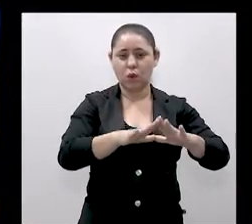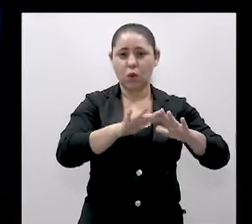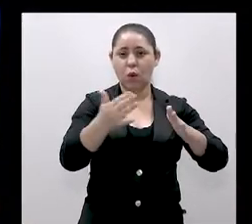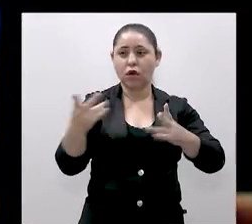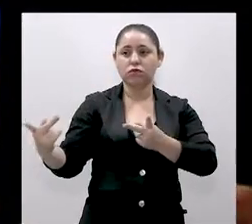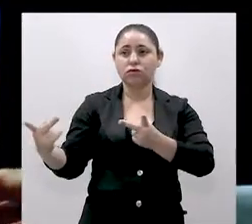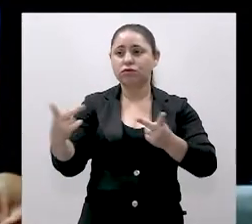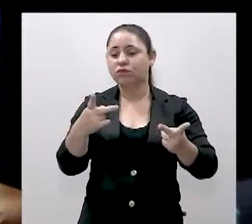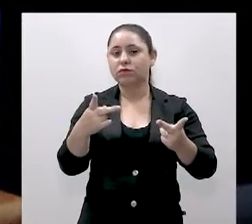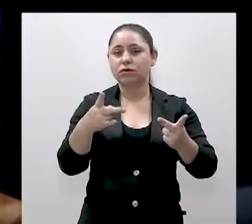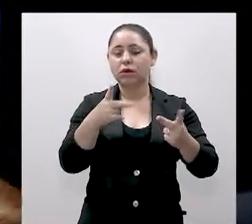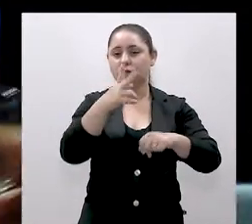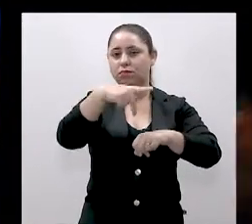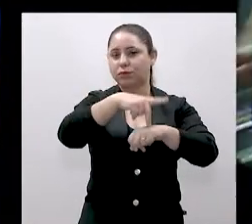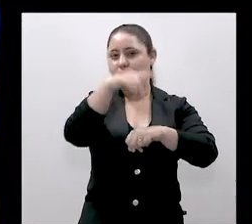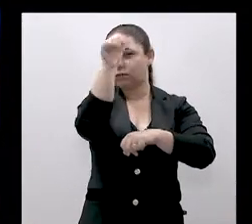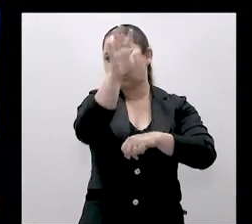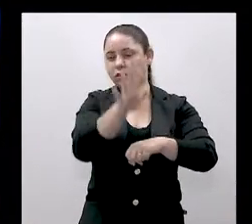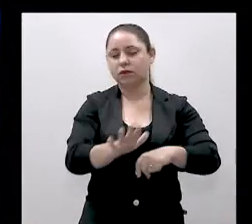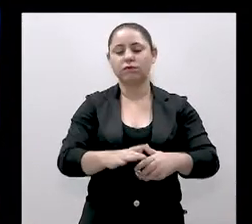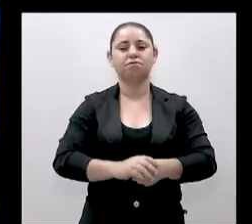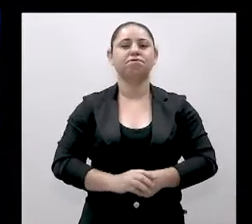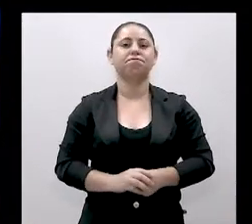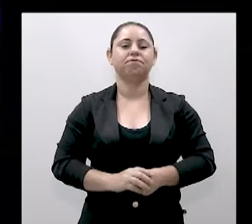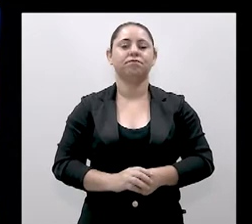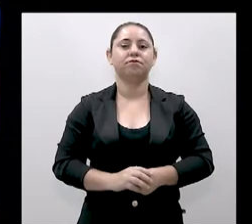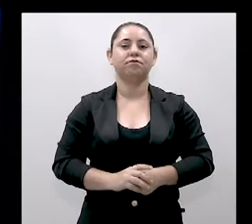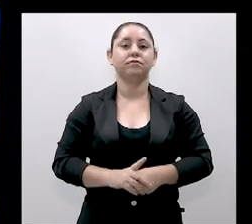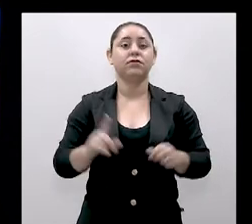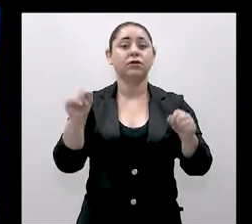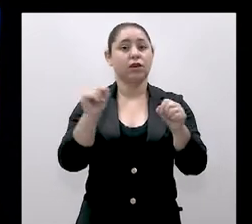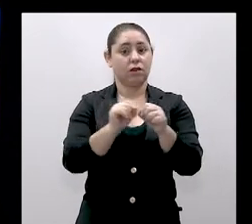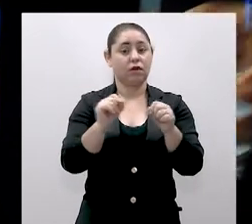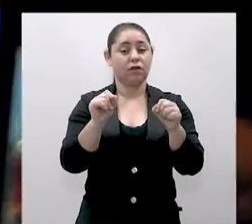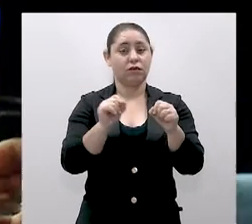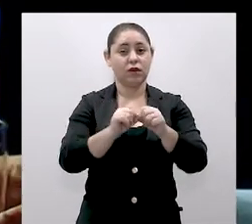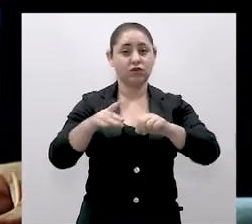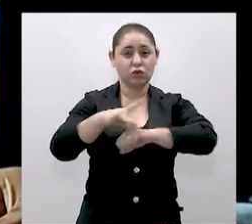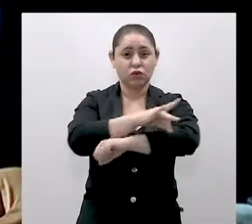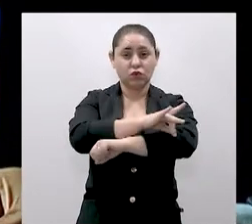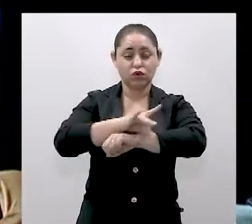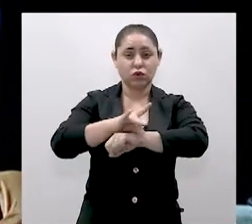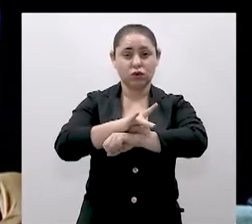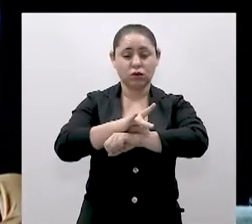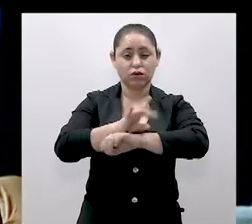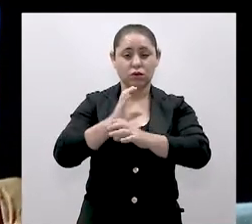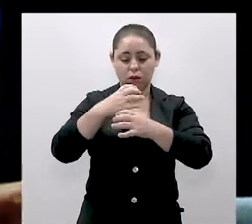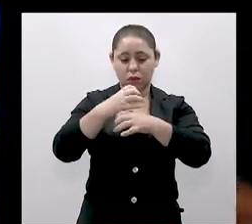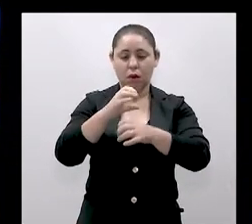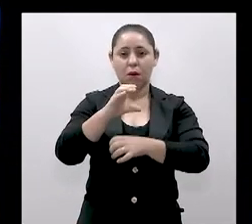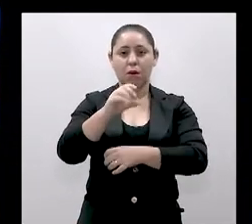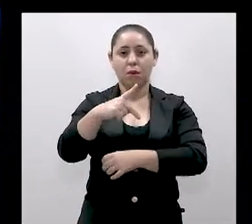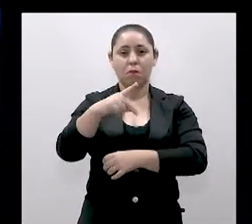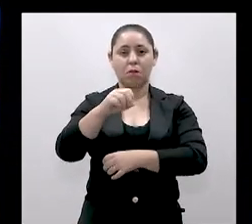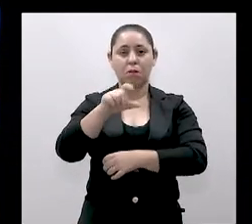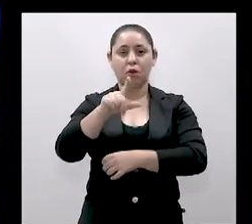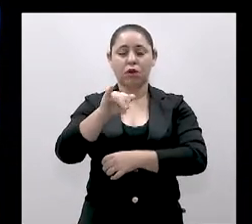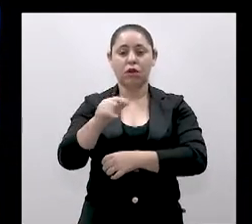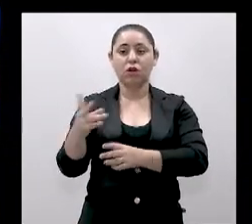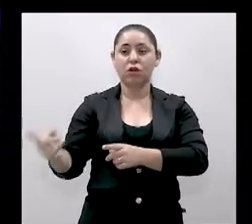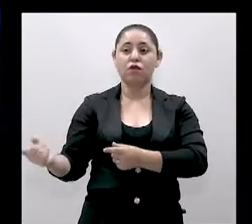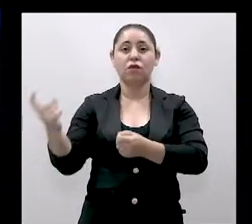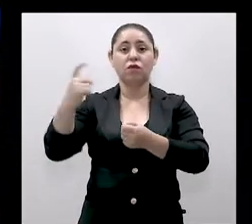e aí ele fez a engenharia na Politécnica e voltou para cá